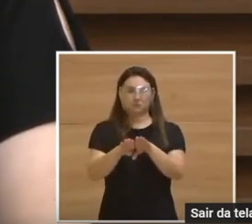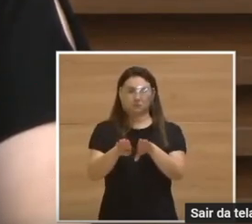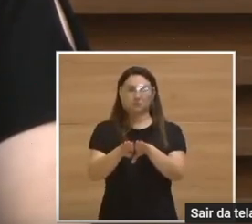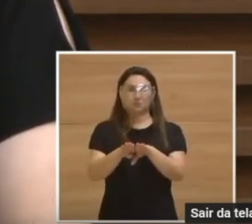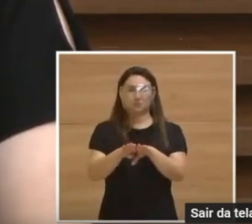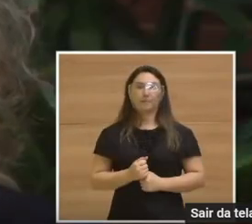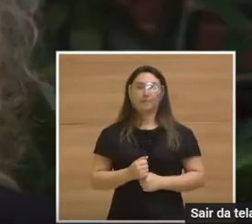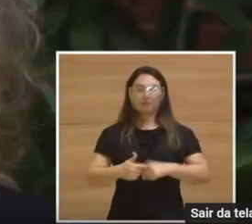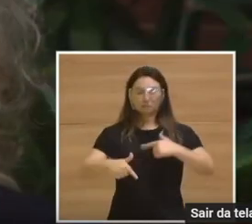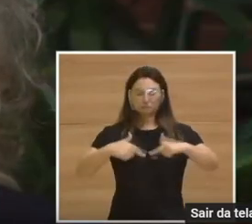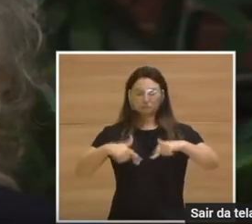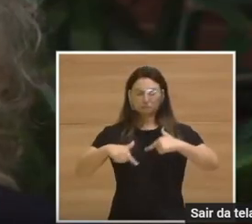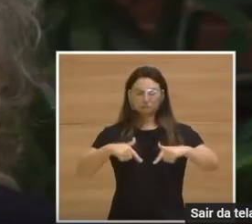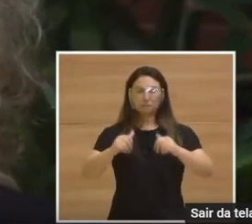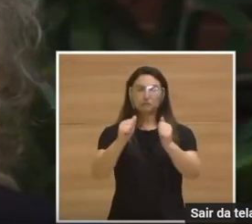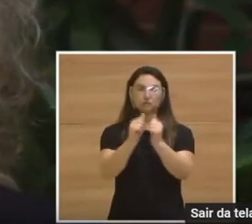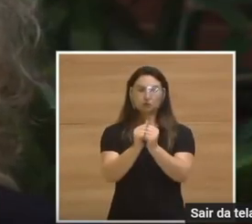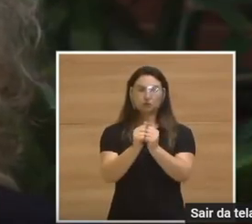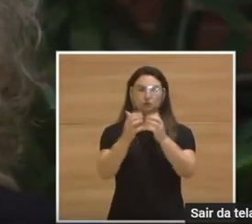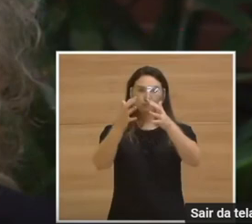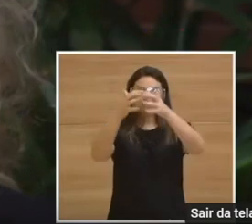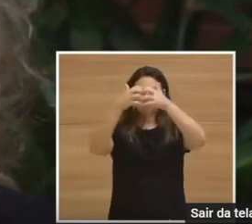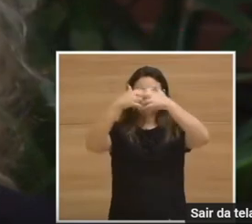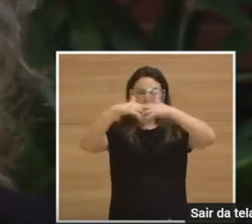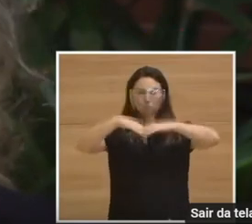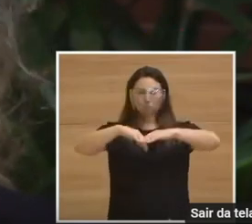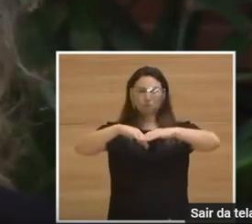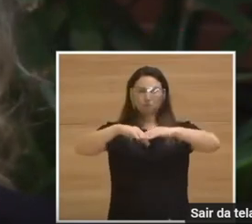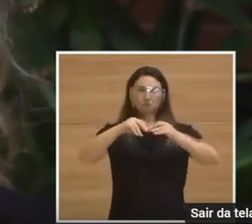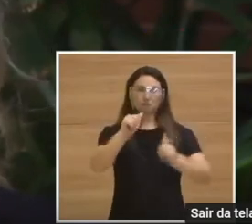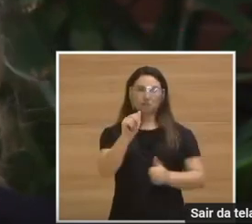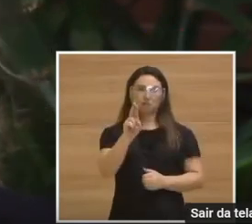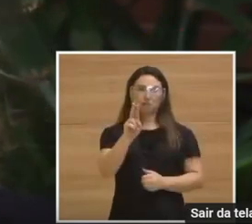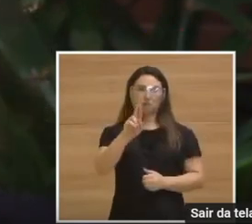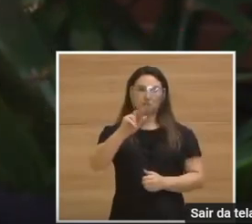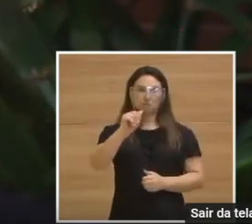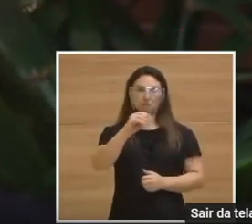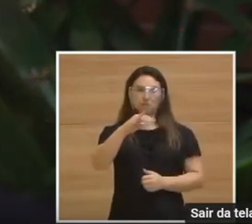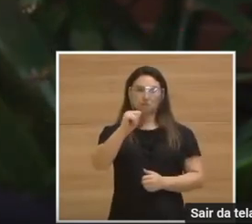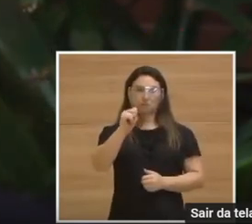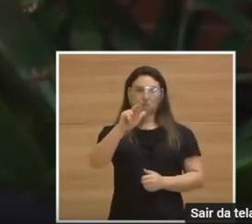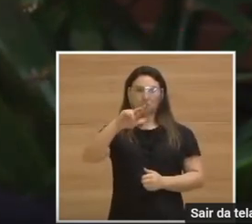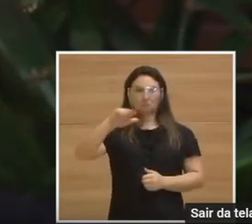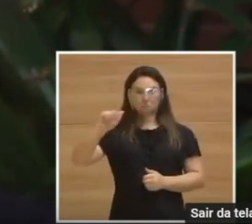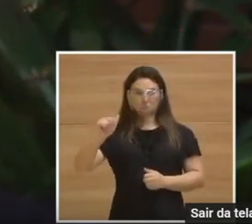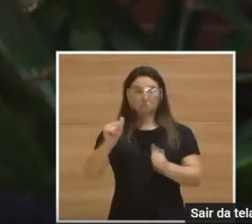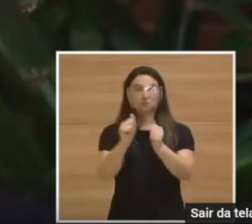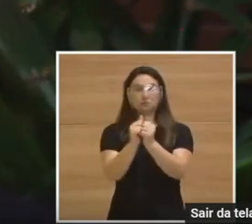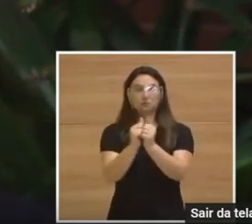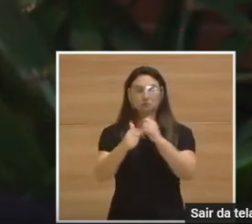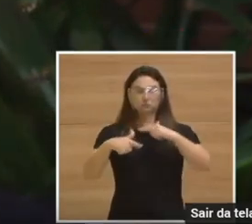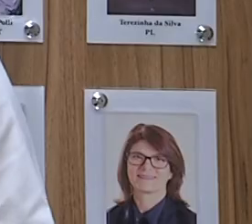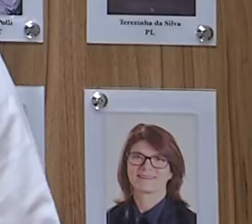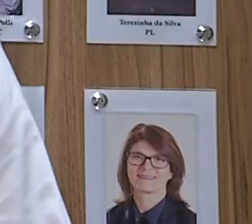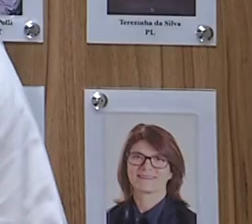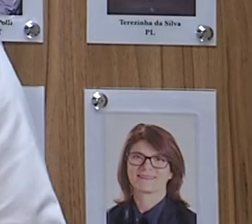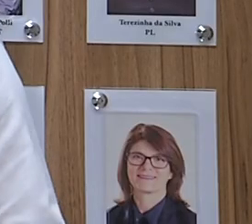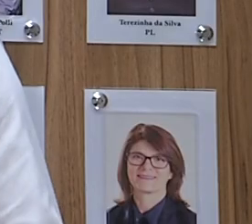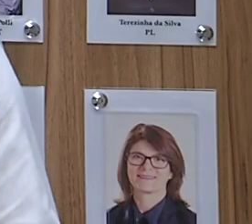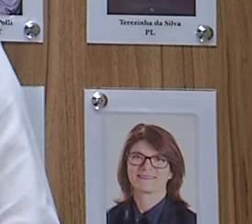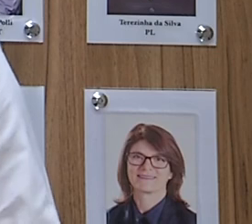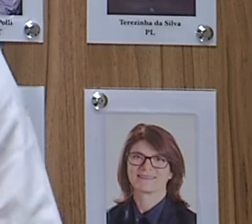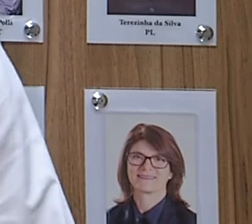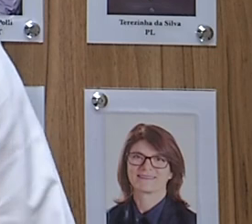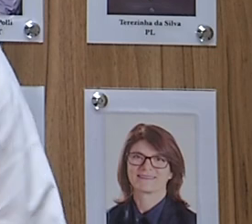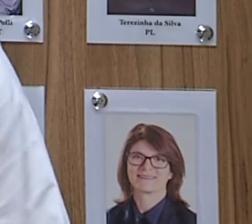e marketing. É gerente de agência de uma cooperativa de crédito em Pato Branco e integrante do Rotary. Para nós, ter